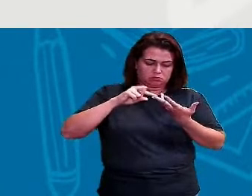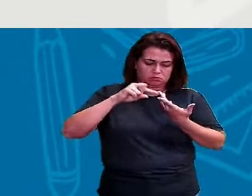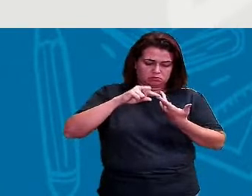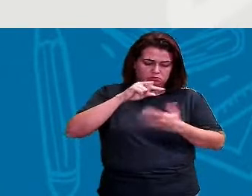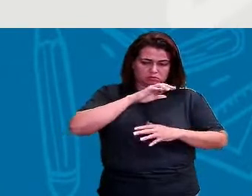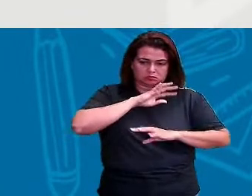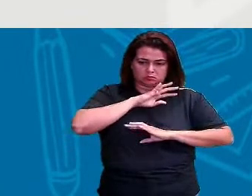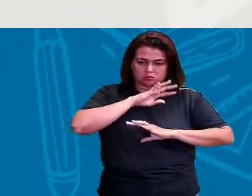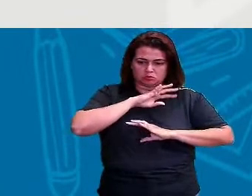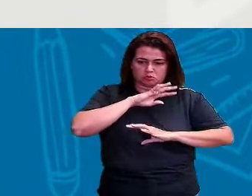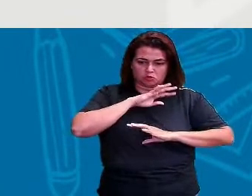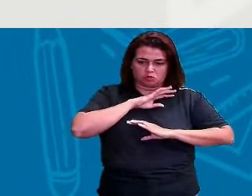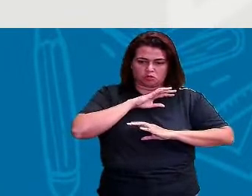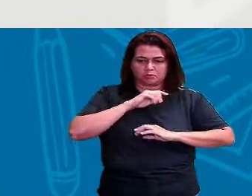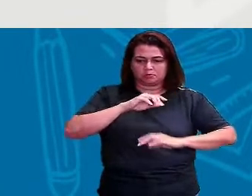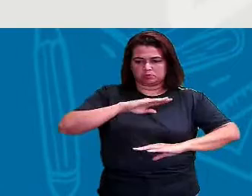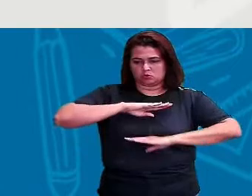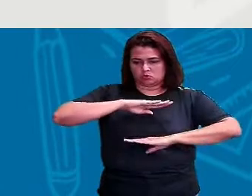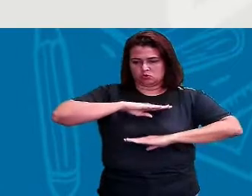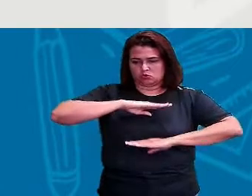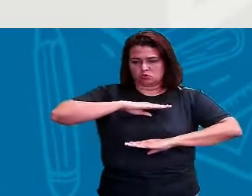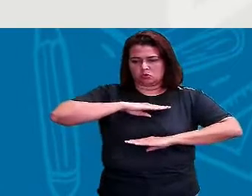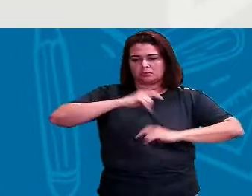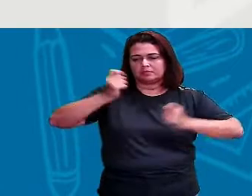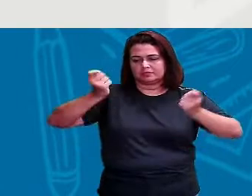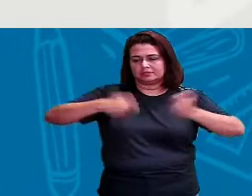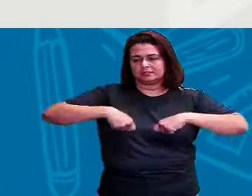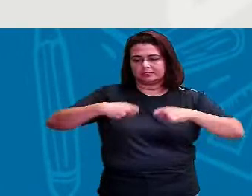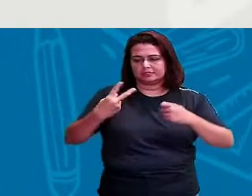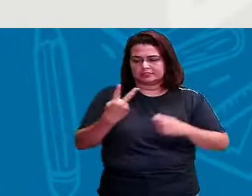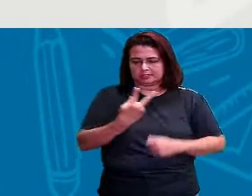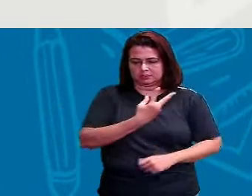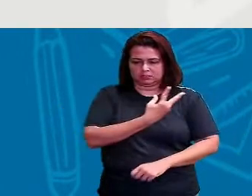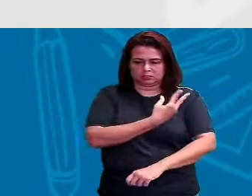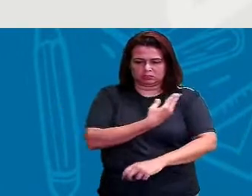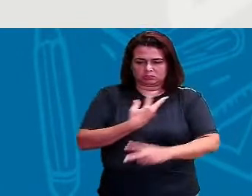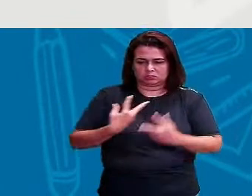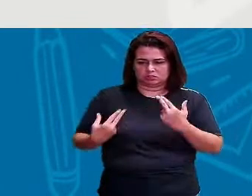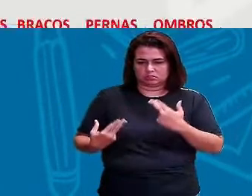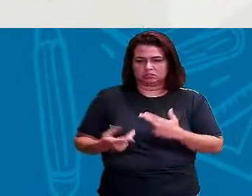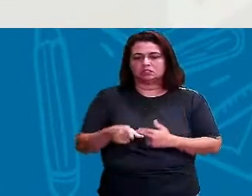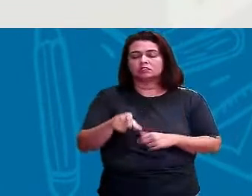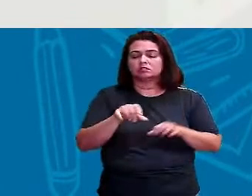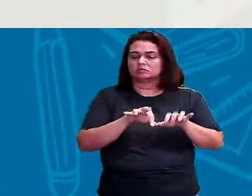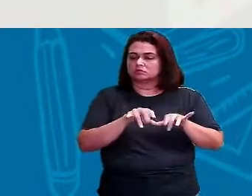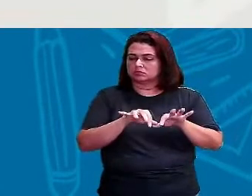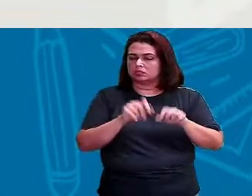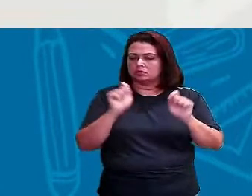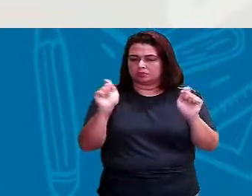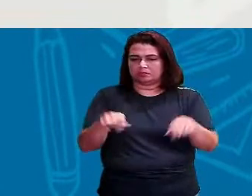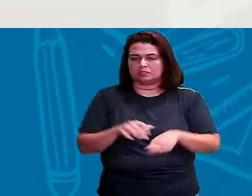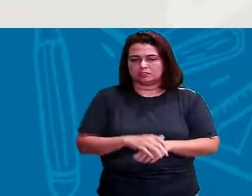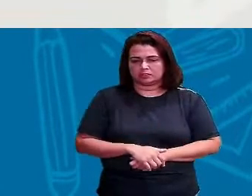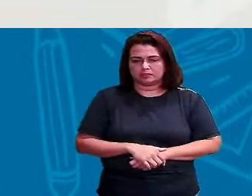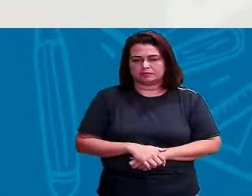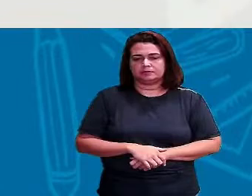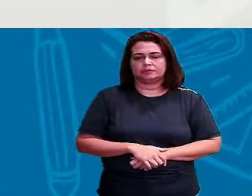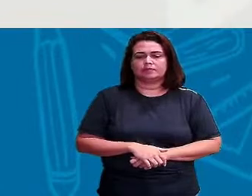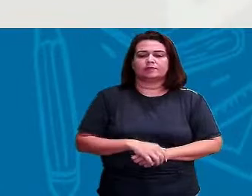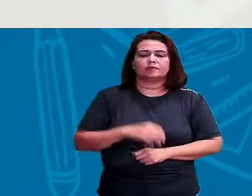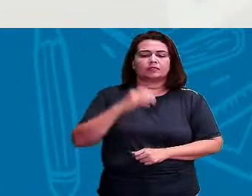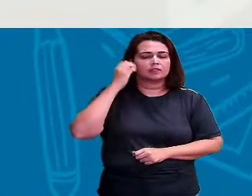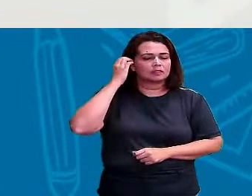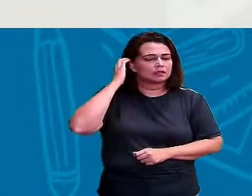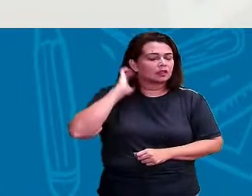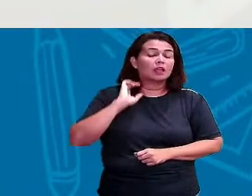pode ser, que são em 2, que é par. Tá, alguém diz aí no chat se quiser dizer, depois a gente lê, tá certo? Ó, e o